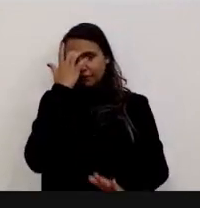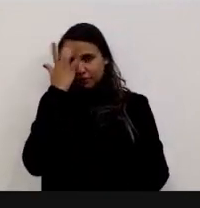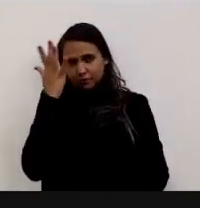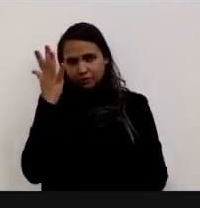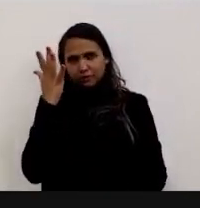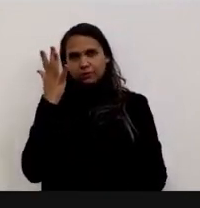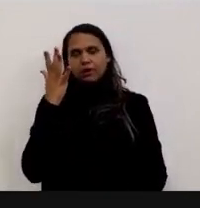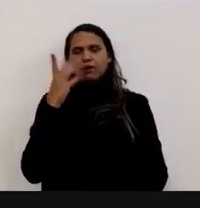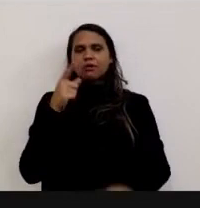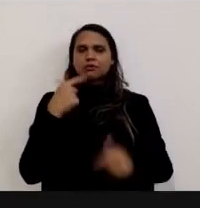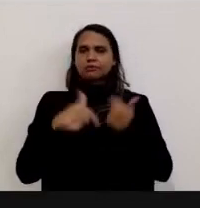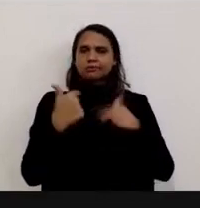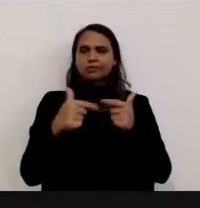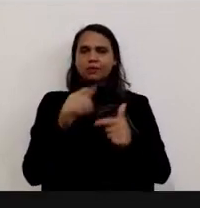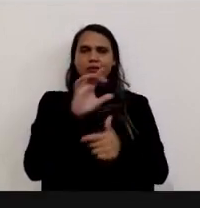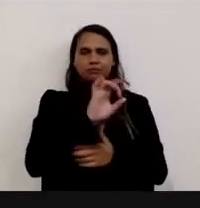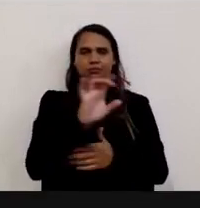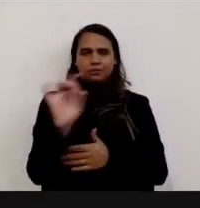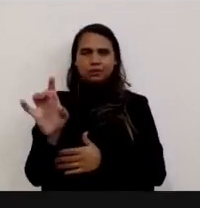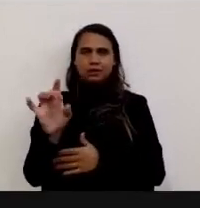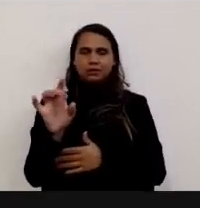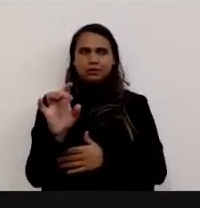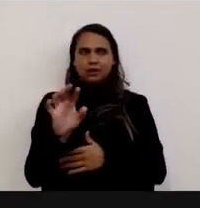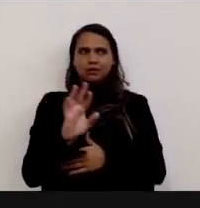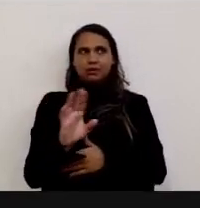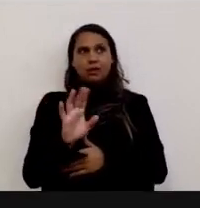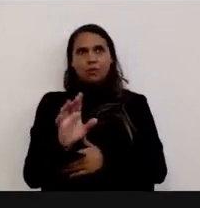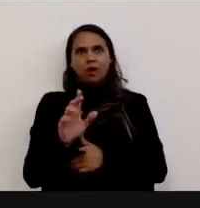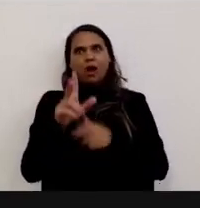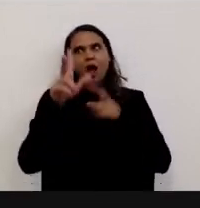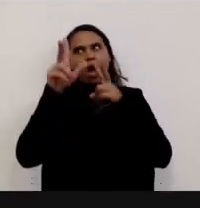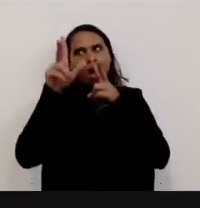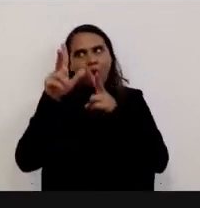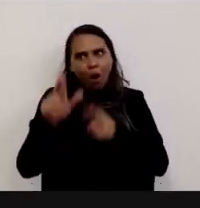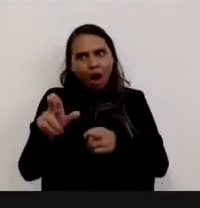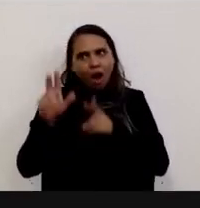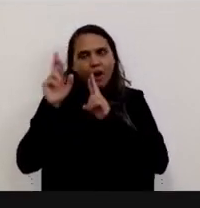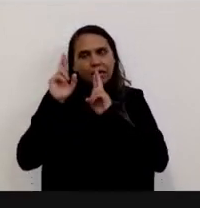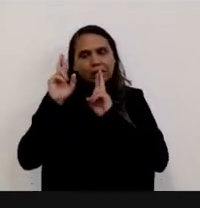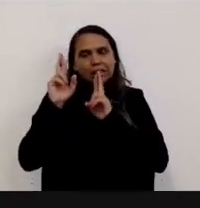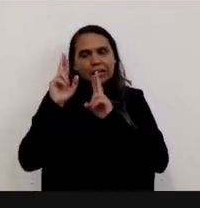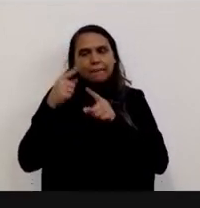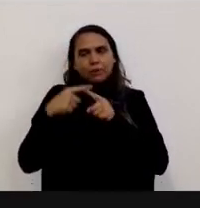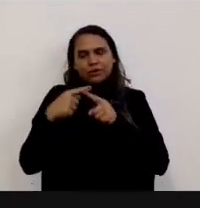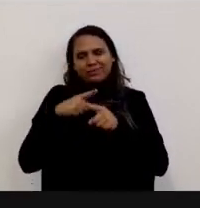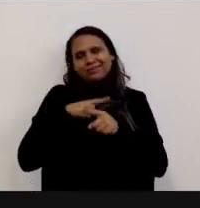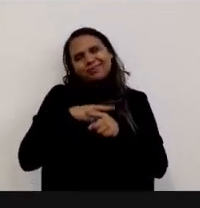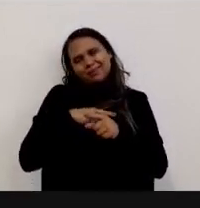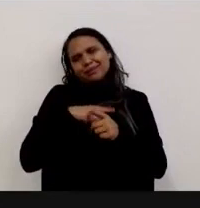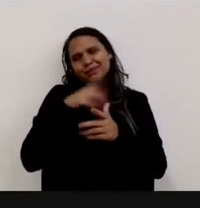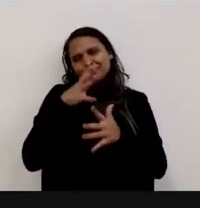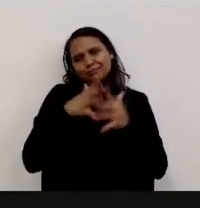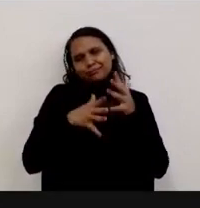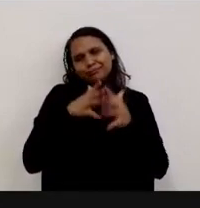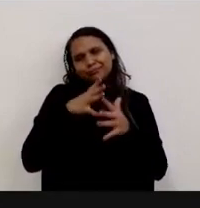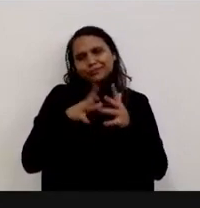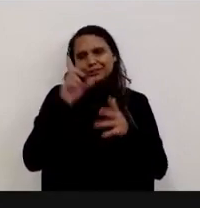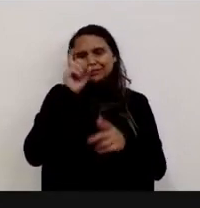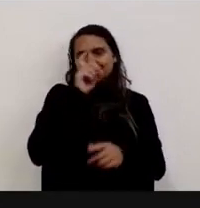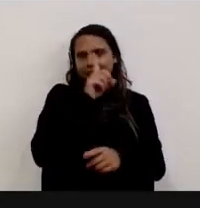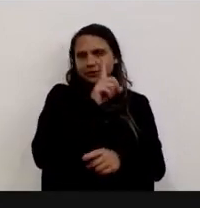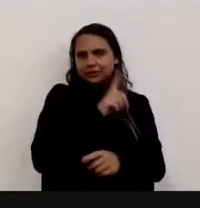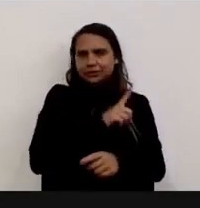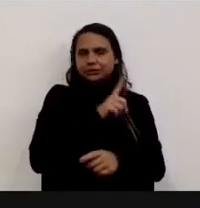muito o trabalho deles. Não tanto como a gente gostaria, até por conta daquelas dificuldades que a gente apresentou. Então, na parte